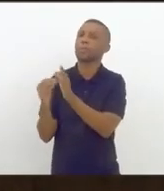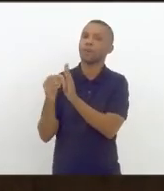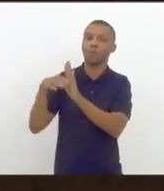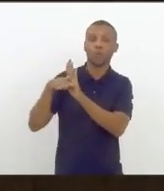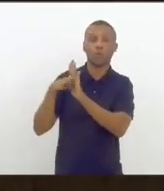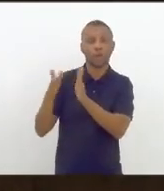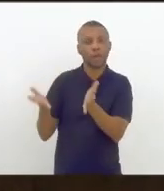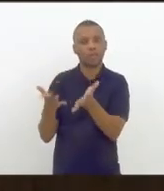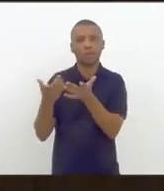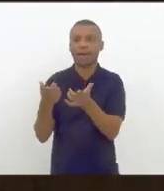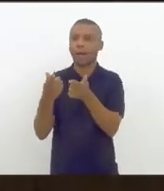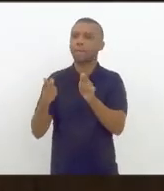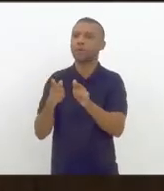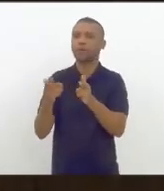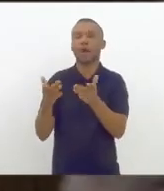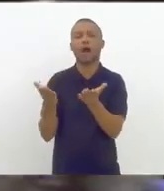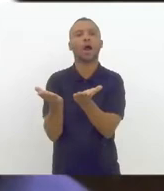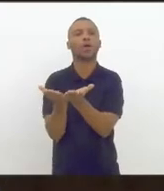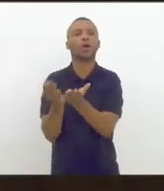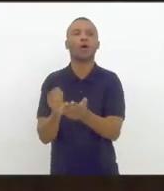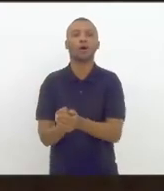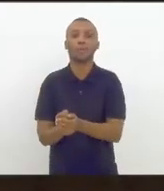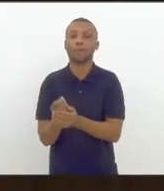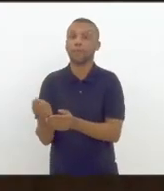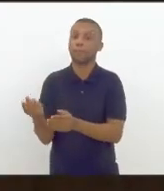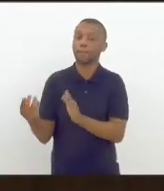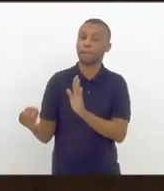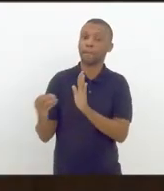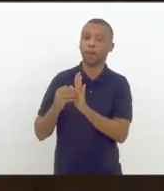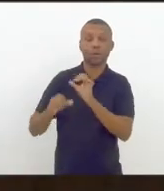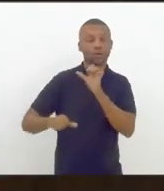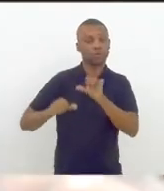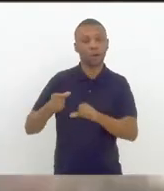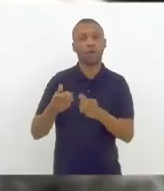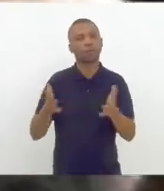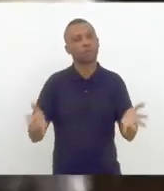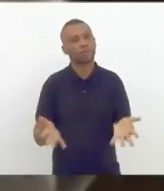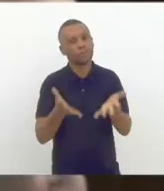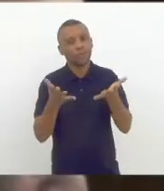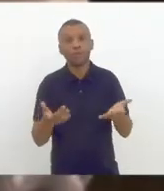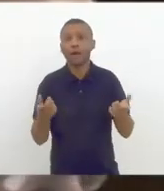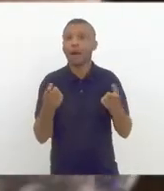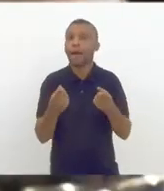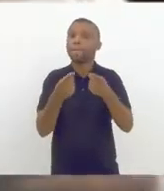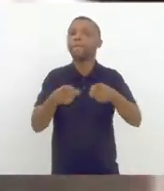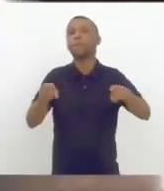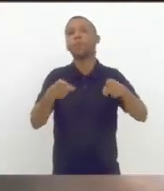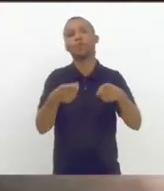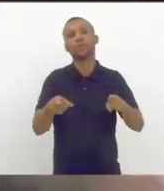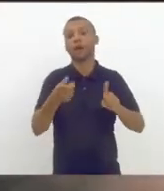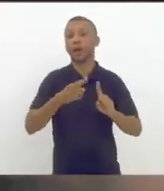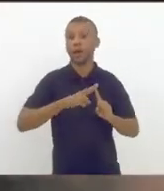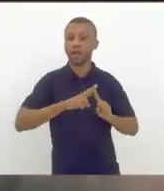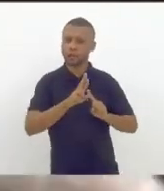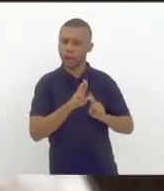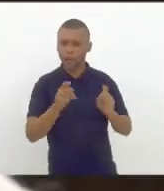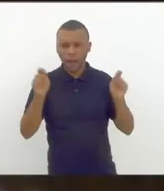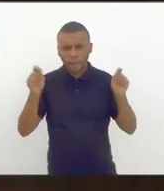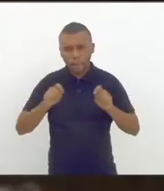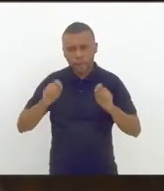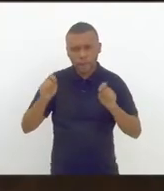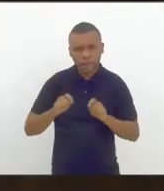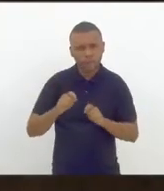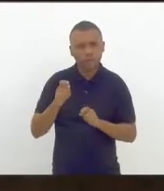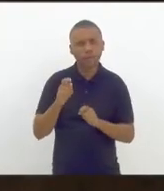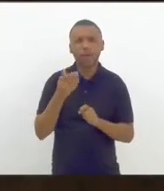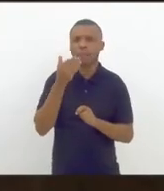música gospel, colocava o incentivo à música religiosa. É possível, senhor presidente, chamar